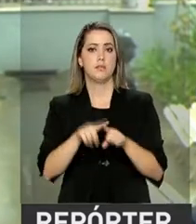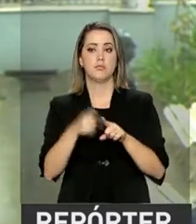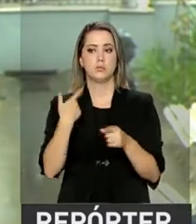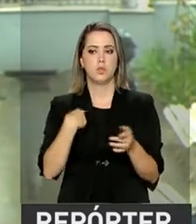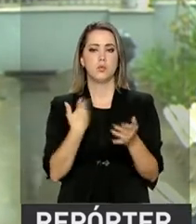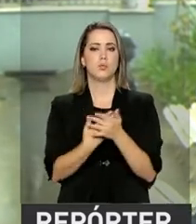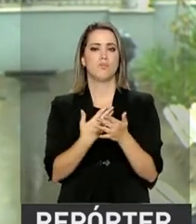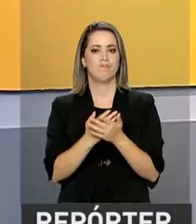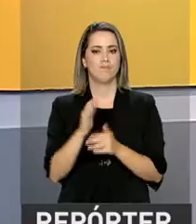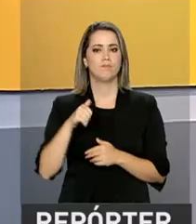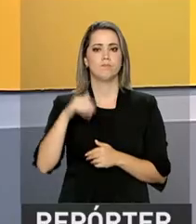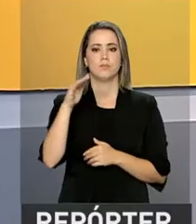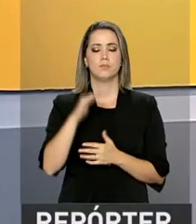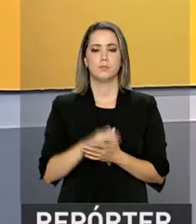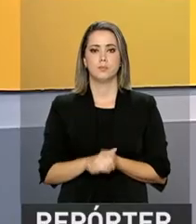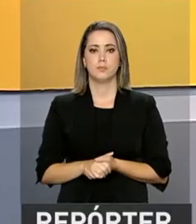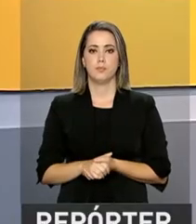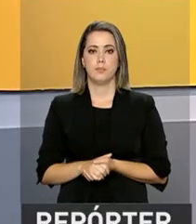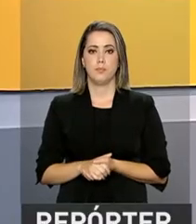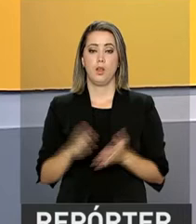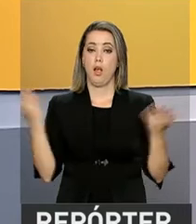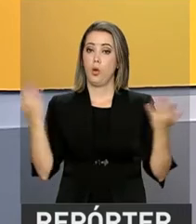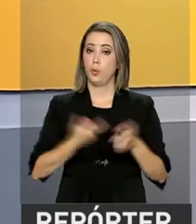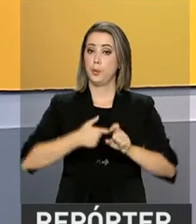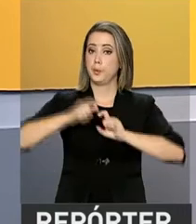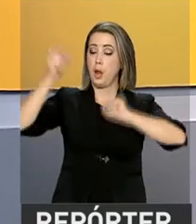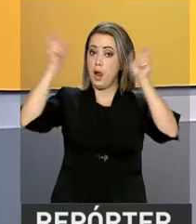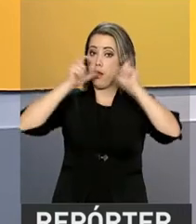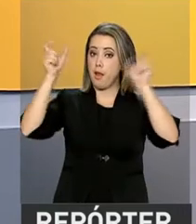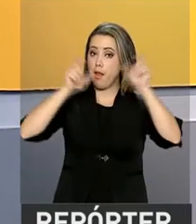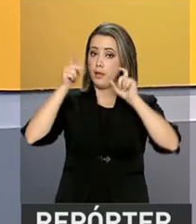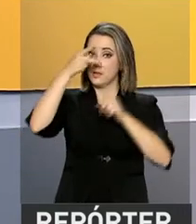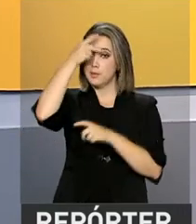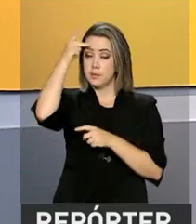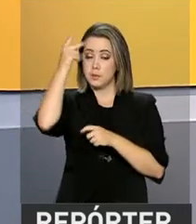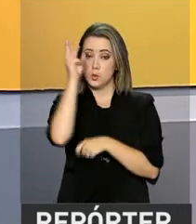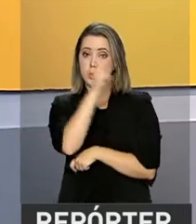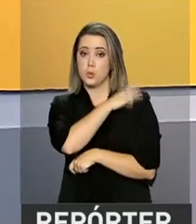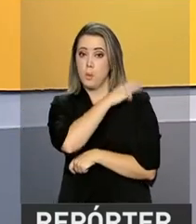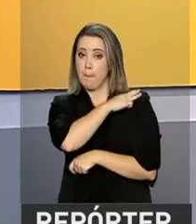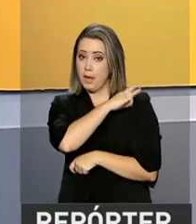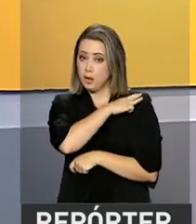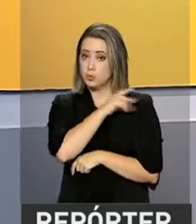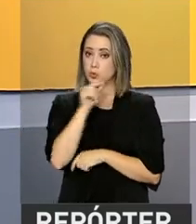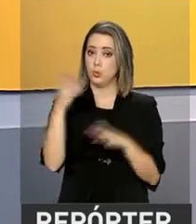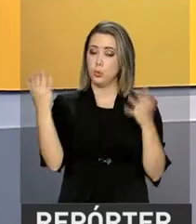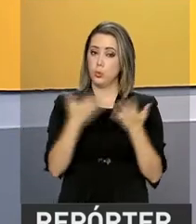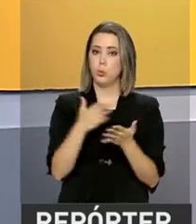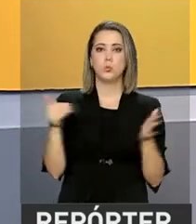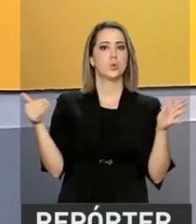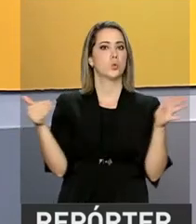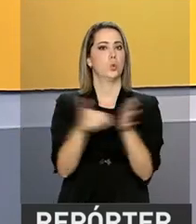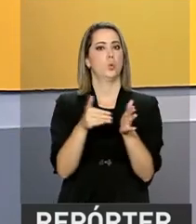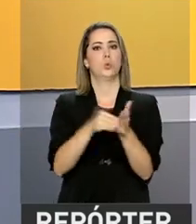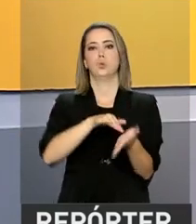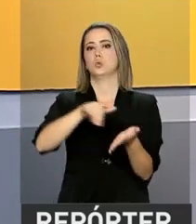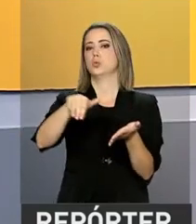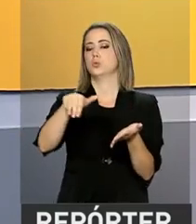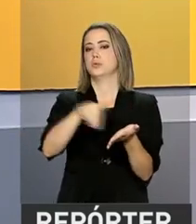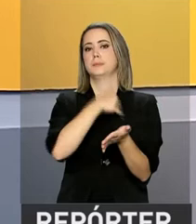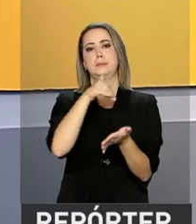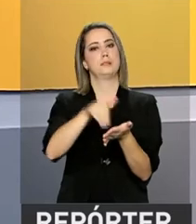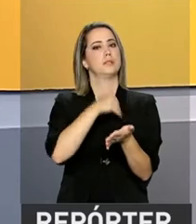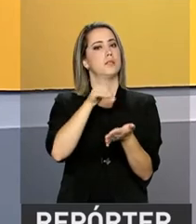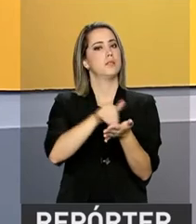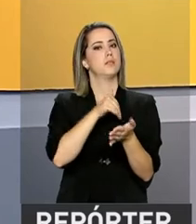a estudar mais sobre o tema. E agora um alerta para os estudantes do ensino médio. Hoje é o último dia para